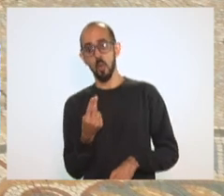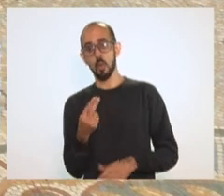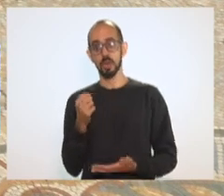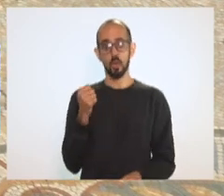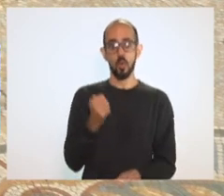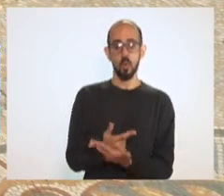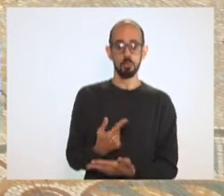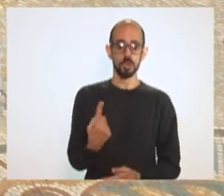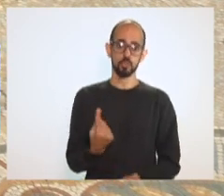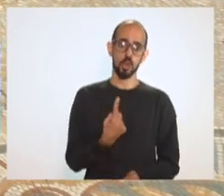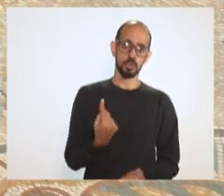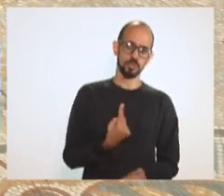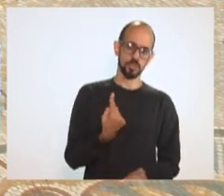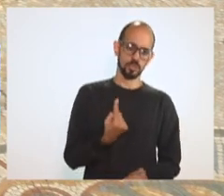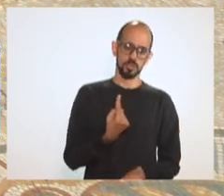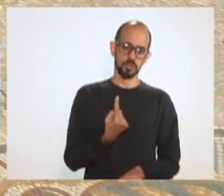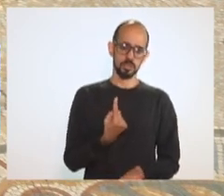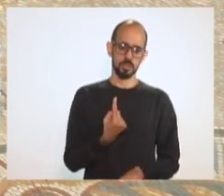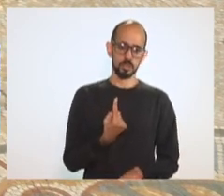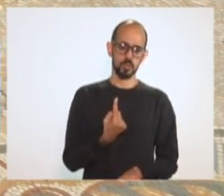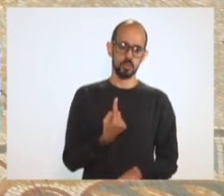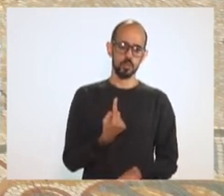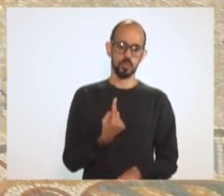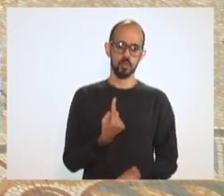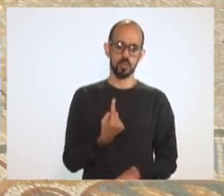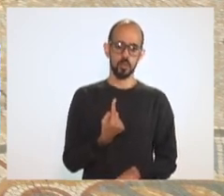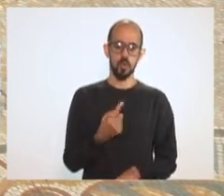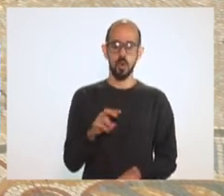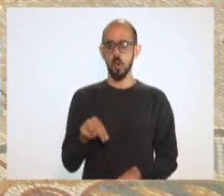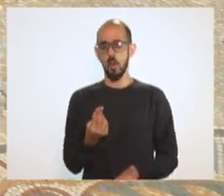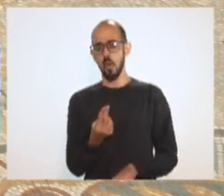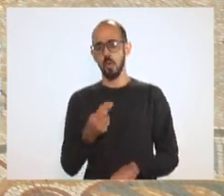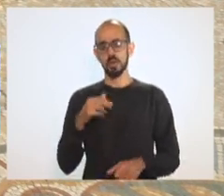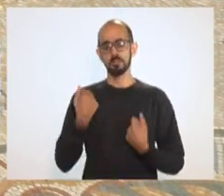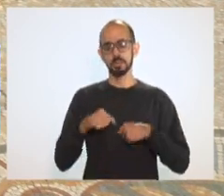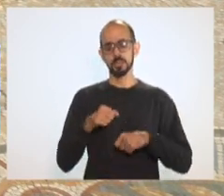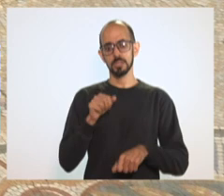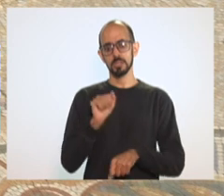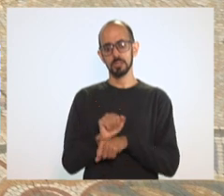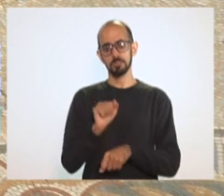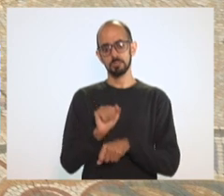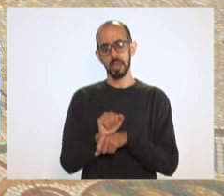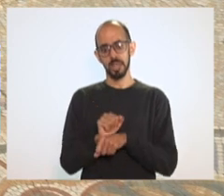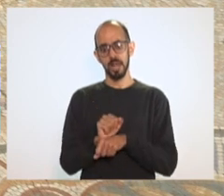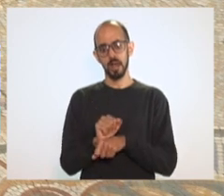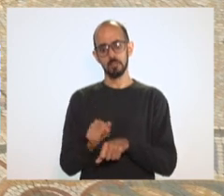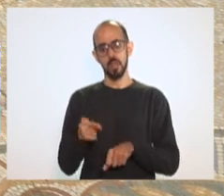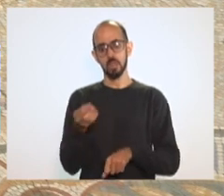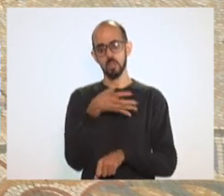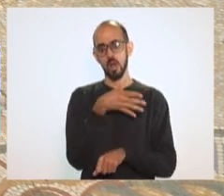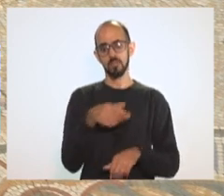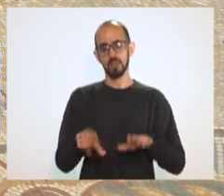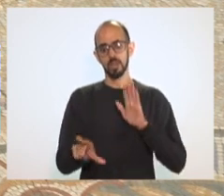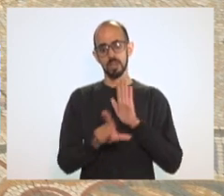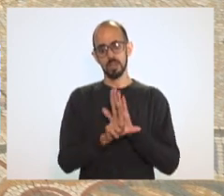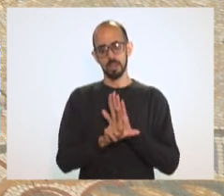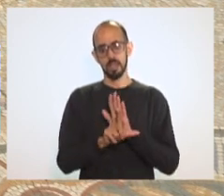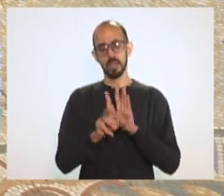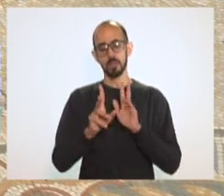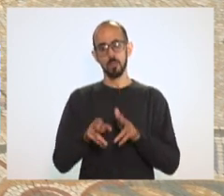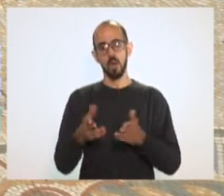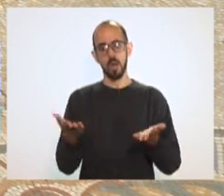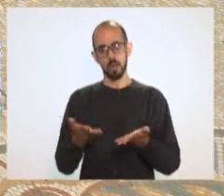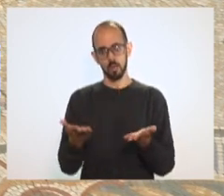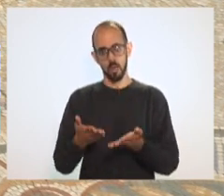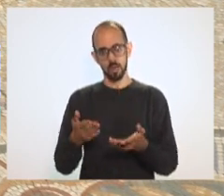não se beneficiando das vantagens de compor um consórcio, ou ele tem que esperar a aprovação de uma nova lei, como essa que agora a gente está discutindo